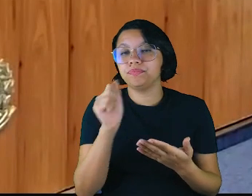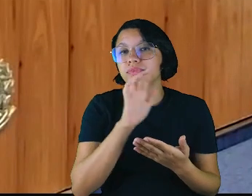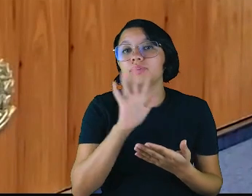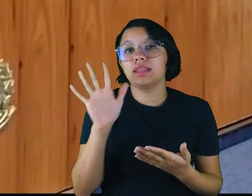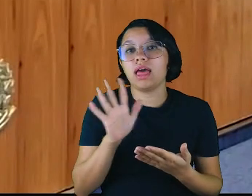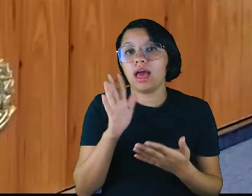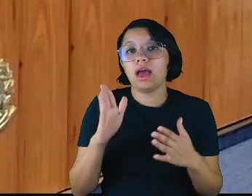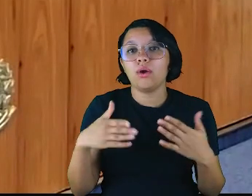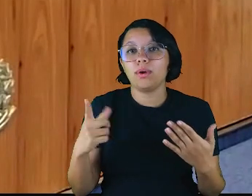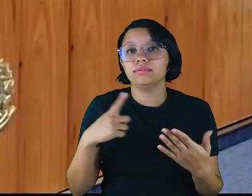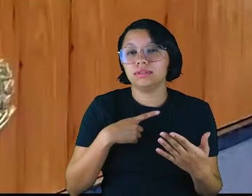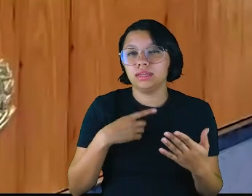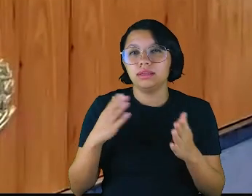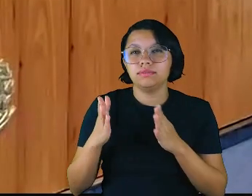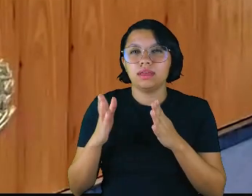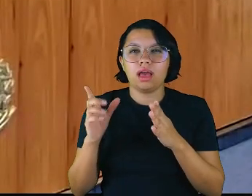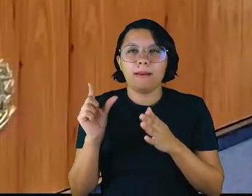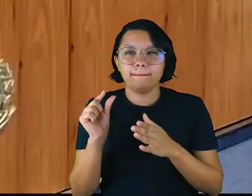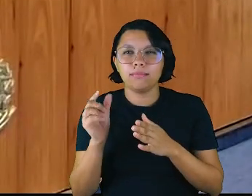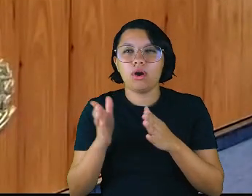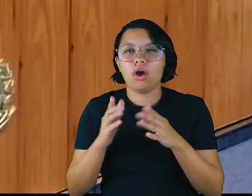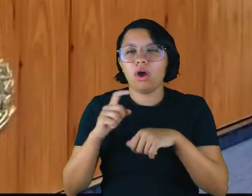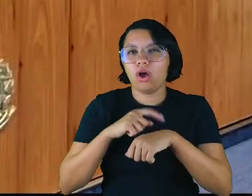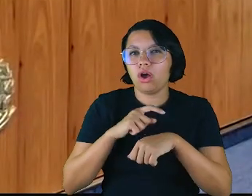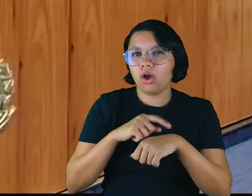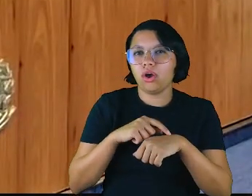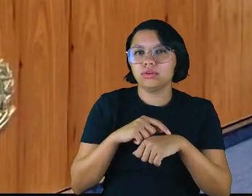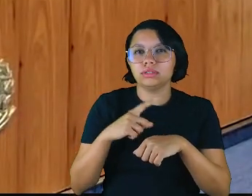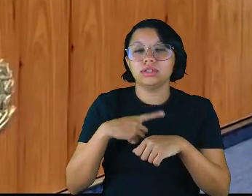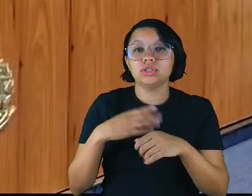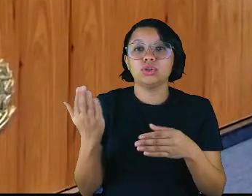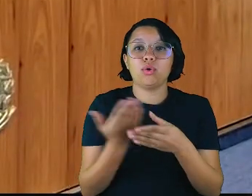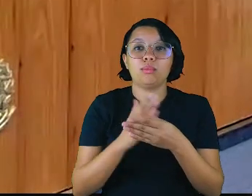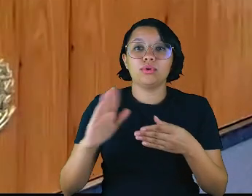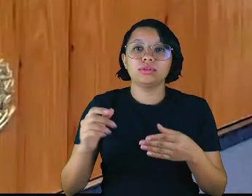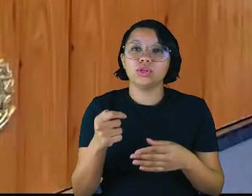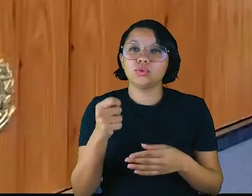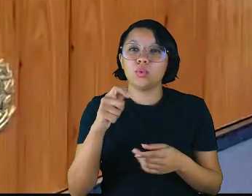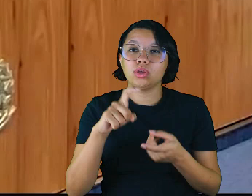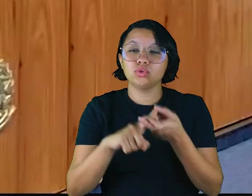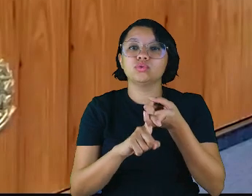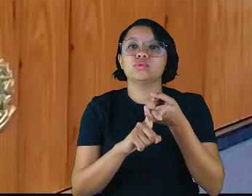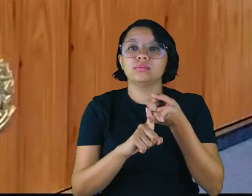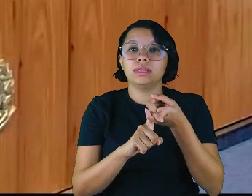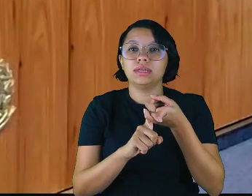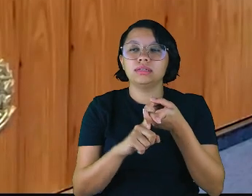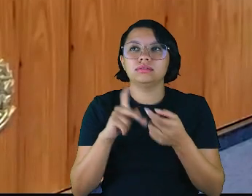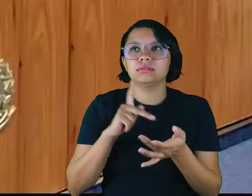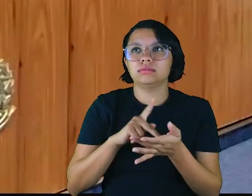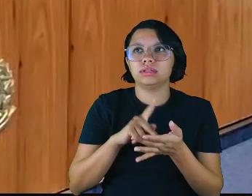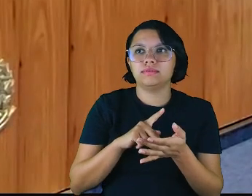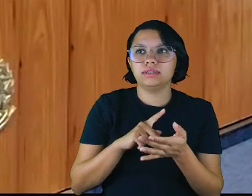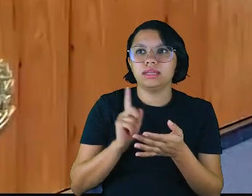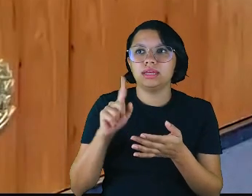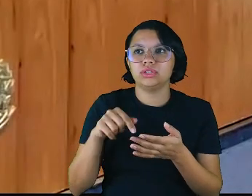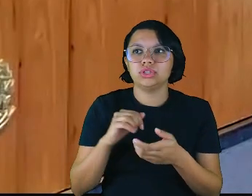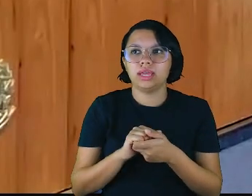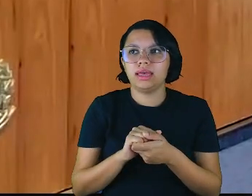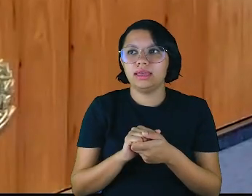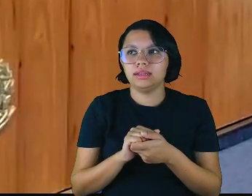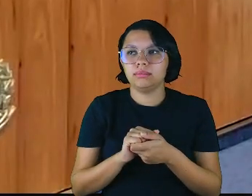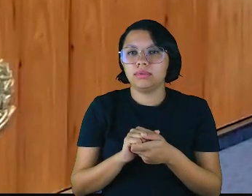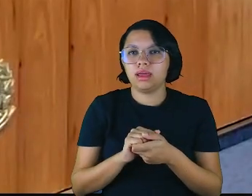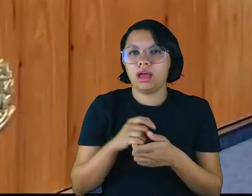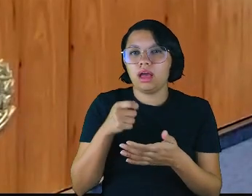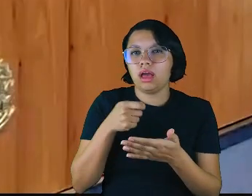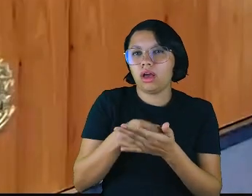há, e teve há pouco tempo, nós tivemos um processo que estava para ser suspenso, né? Na verdade, era para